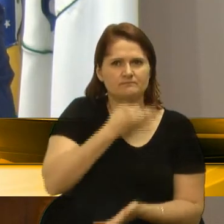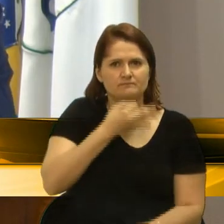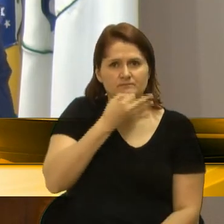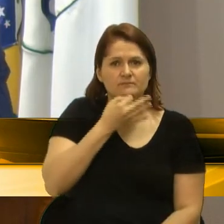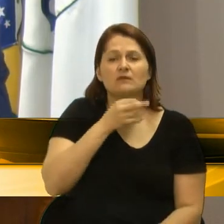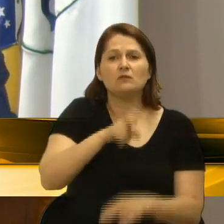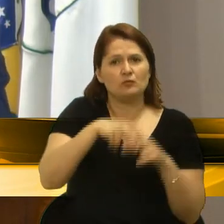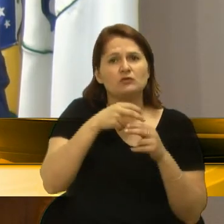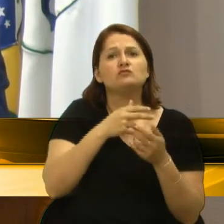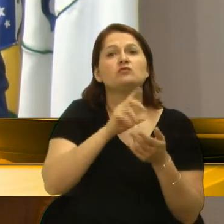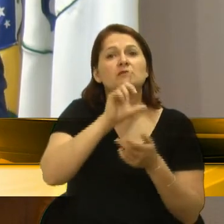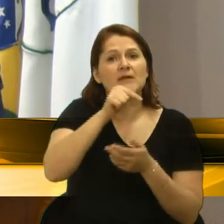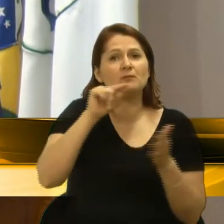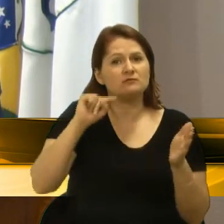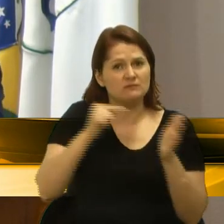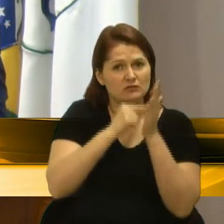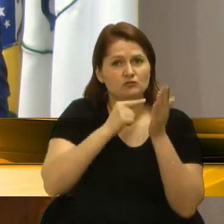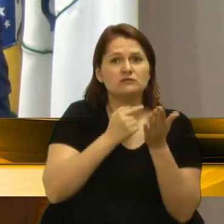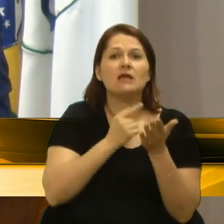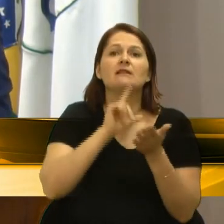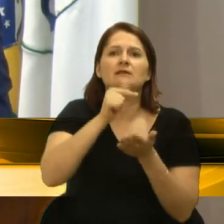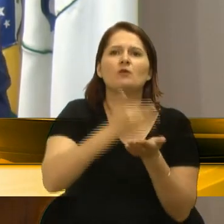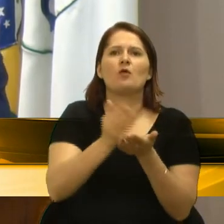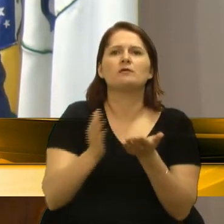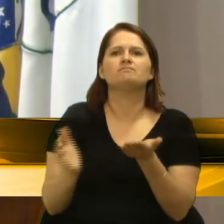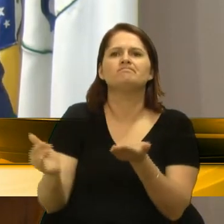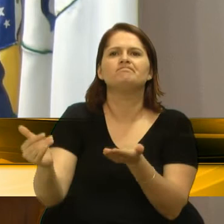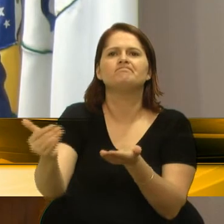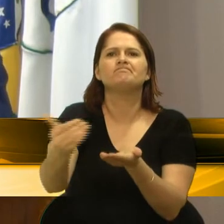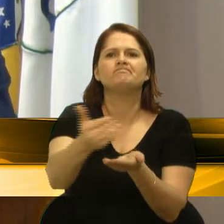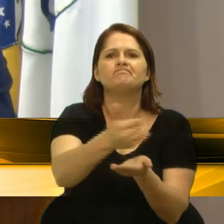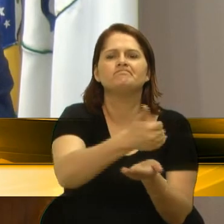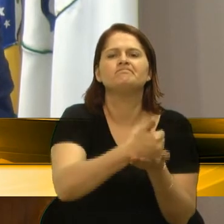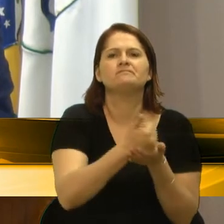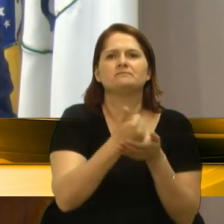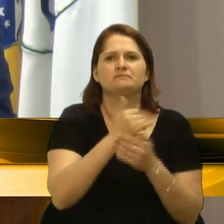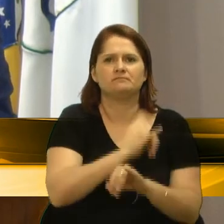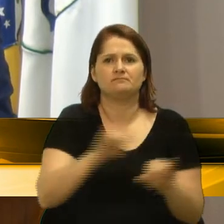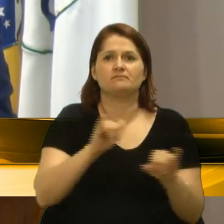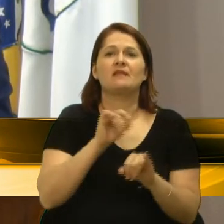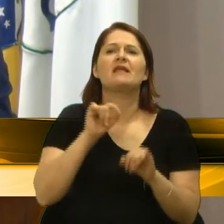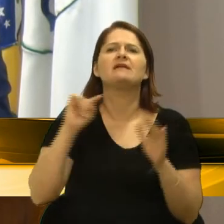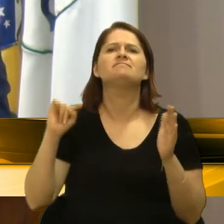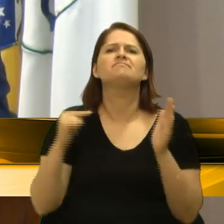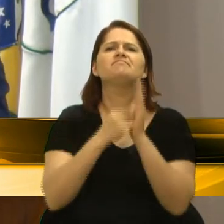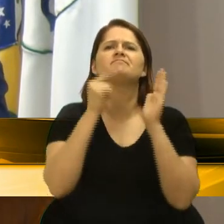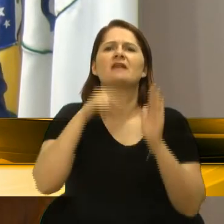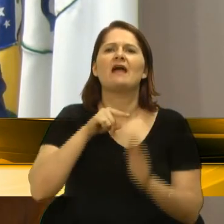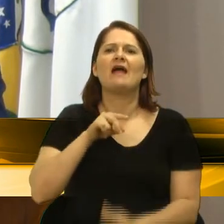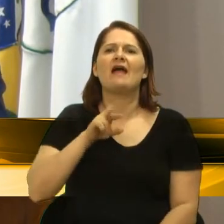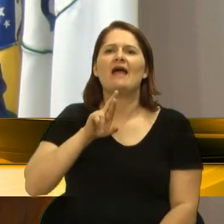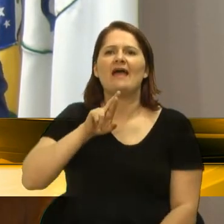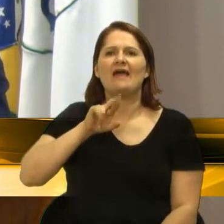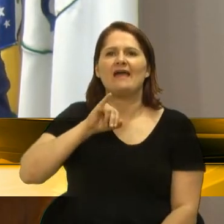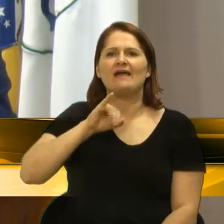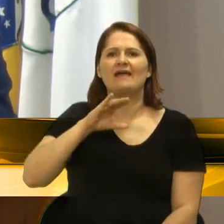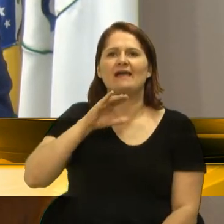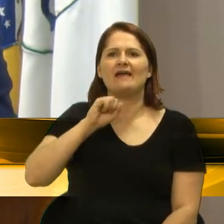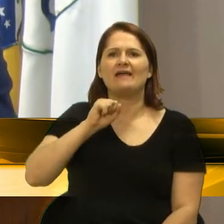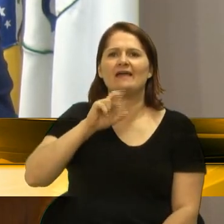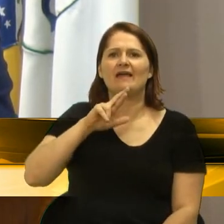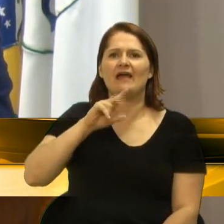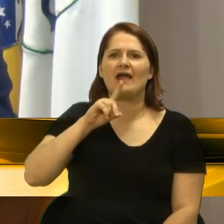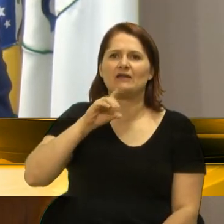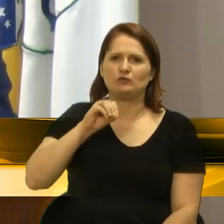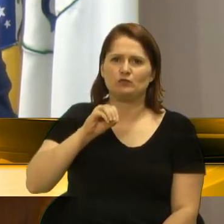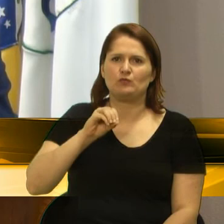processo? O denunciante é o cidadão caxiense Ricardo Fabres de Abreu, ex-vice-prefeito, que por divergências